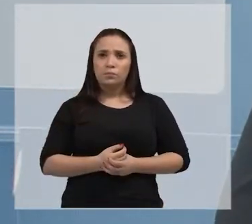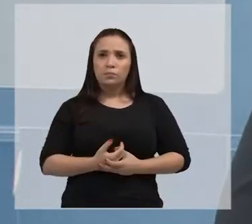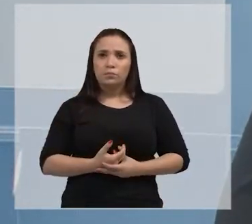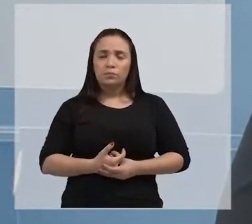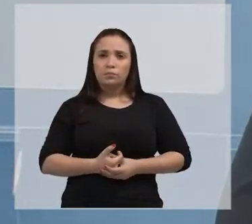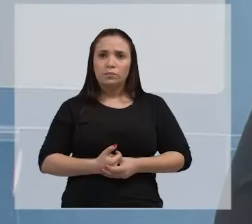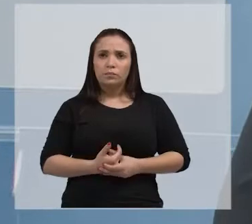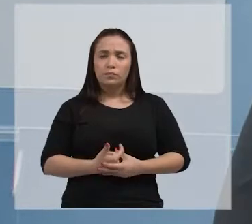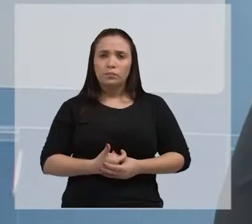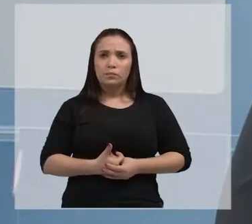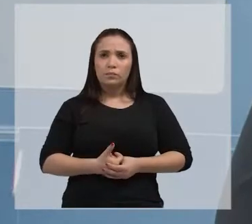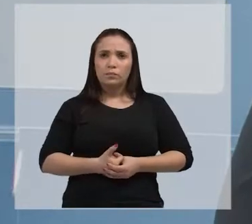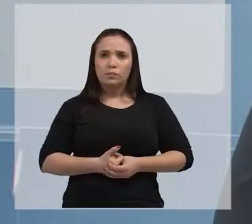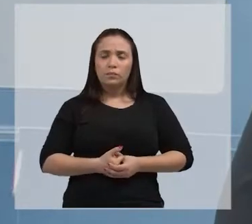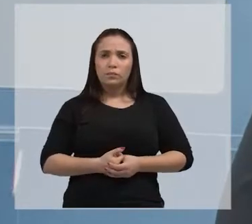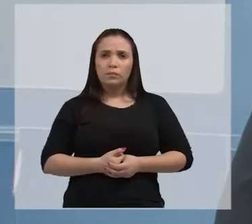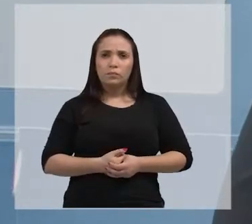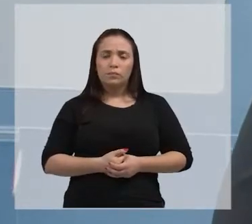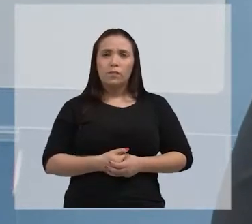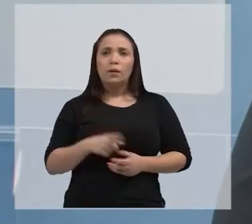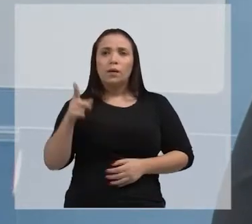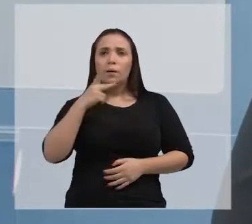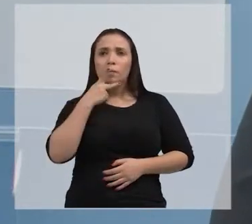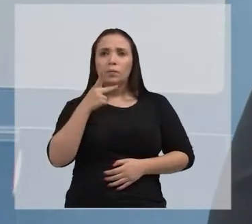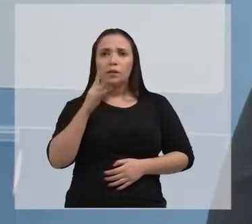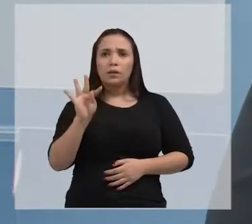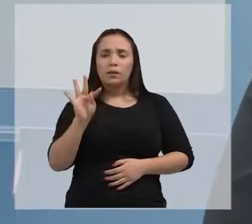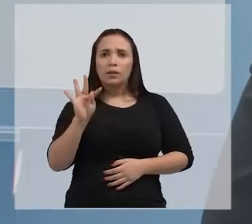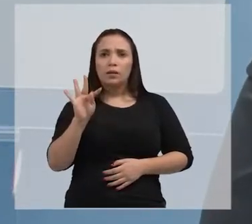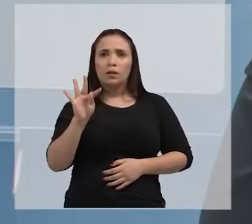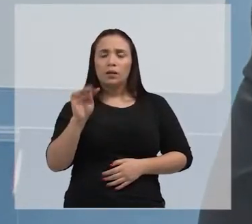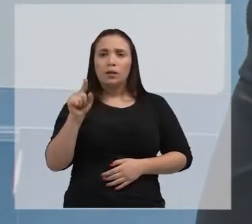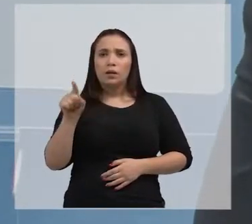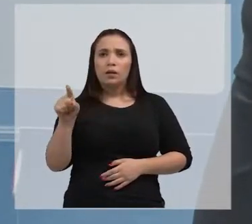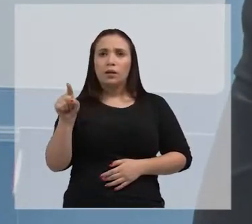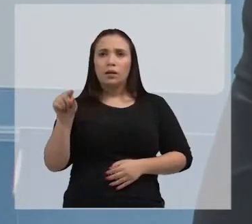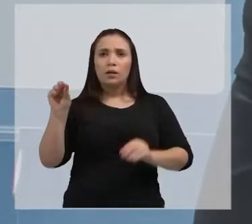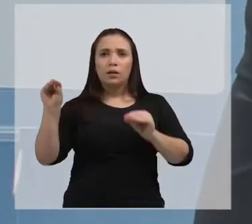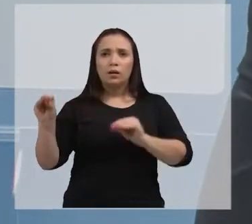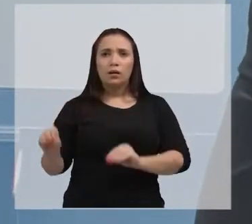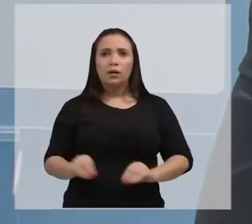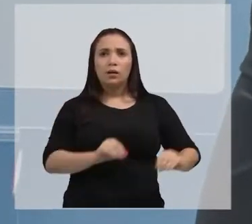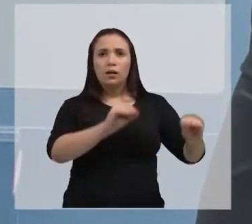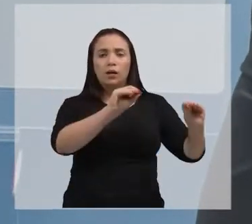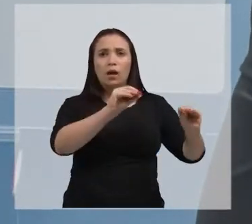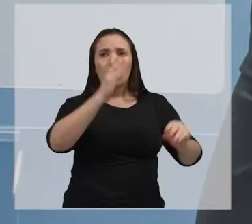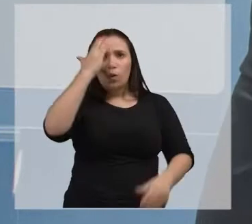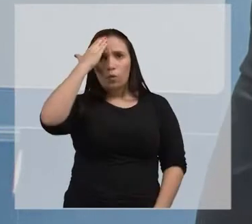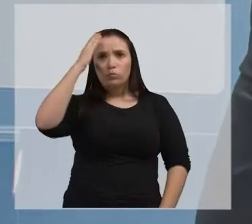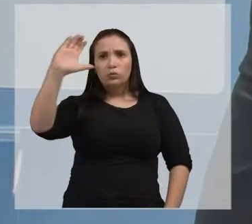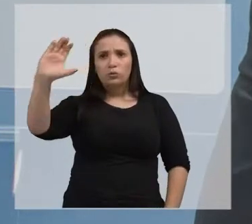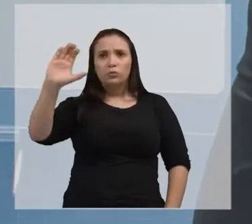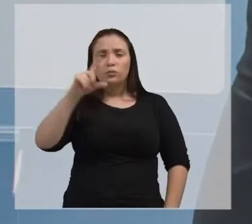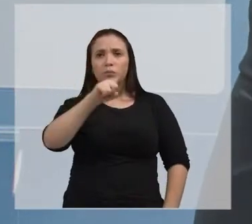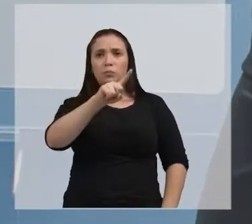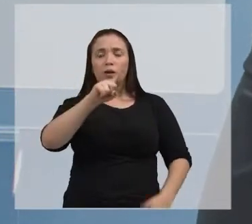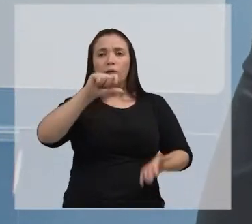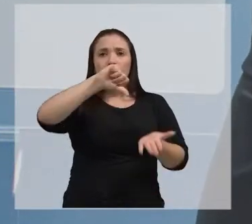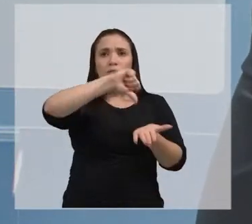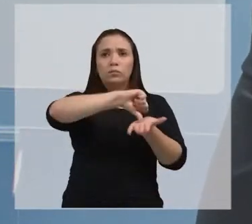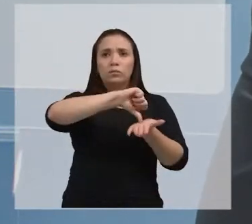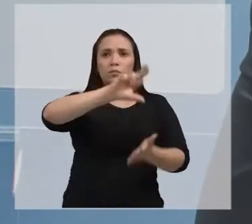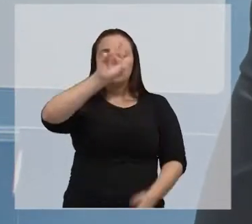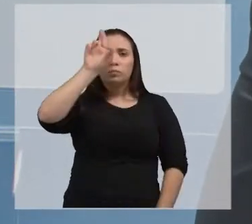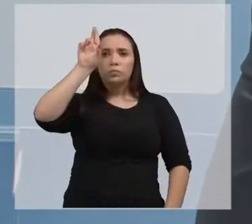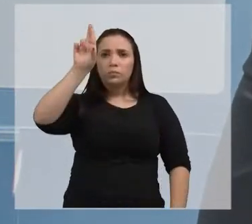Eu não sei. Por que eu estou dizendo isso? Porque transferiram a sede do PT para Curitiba. A sede de um